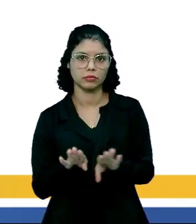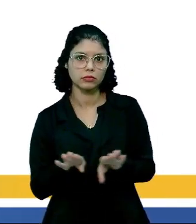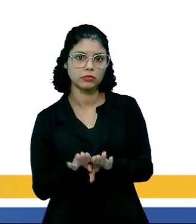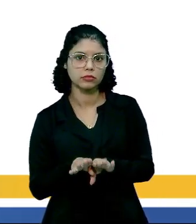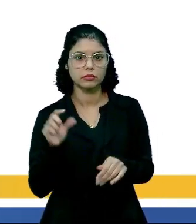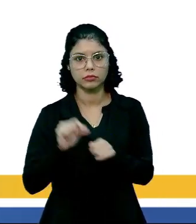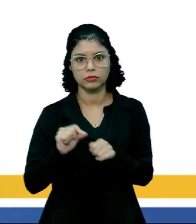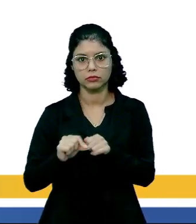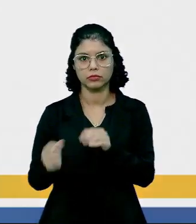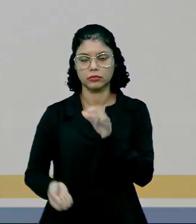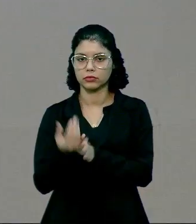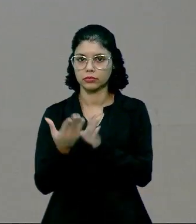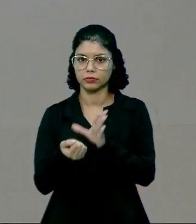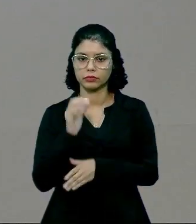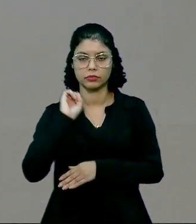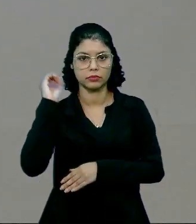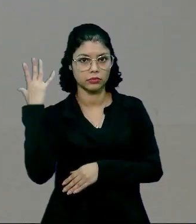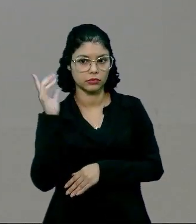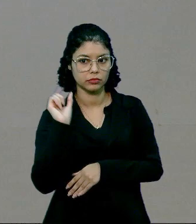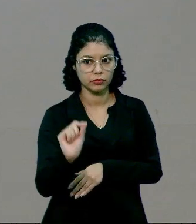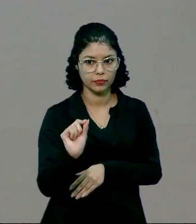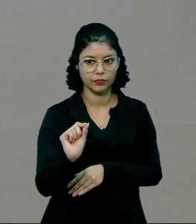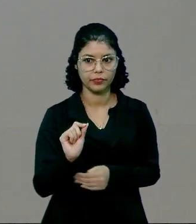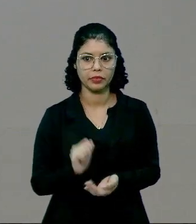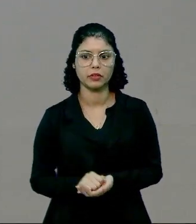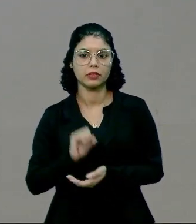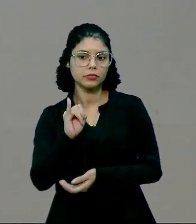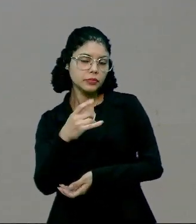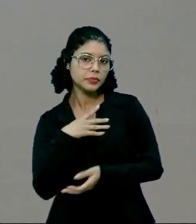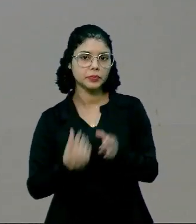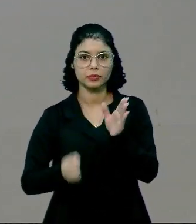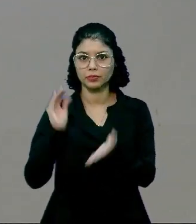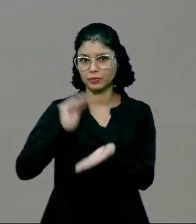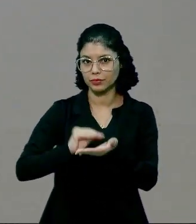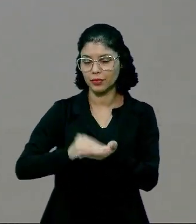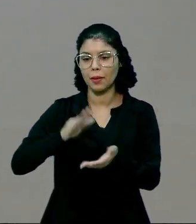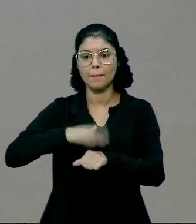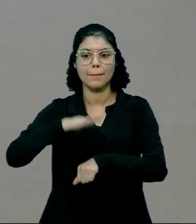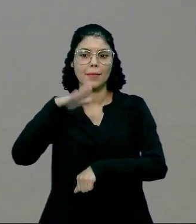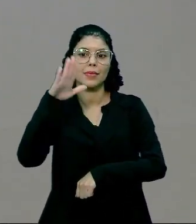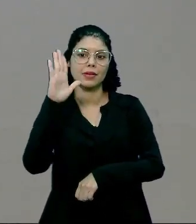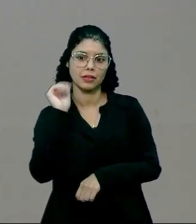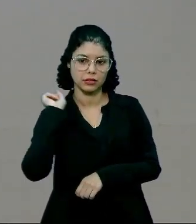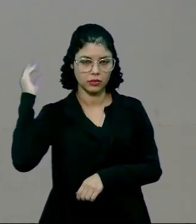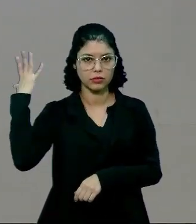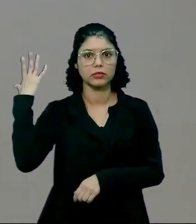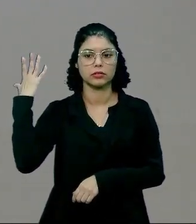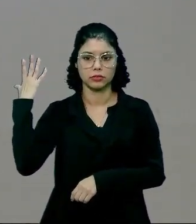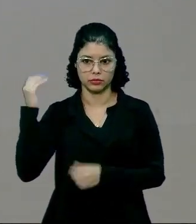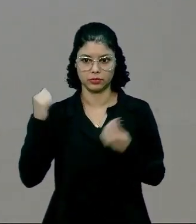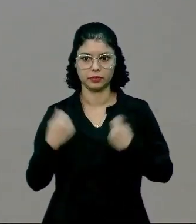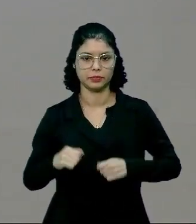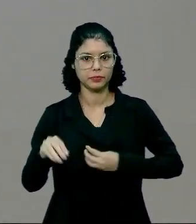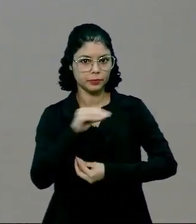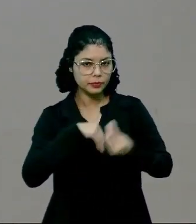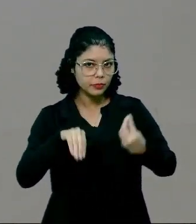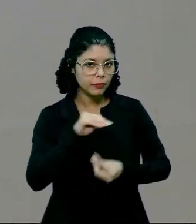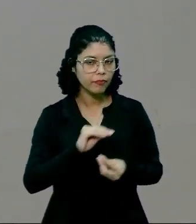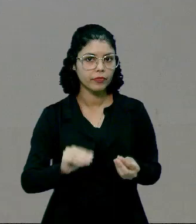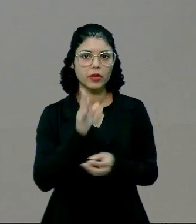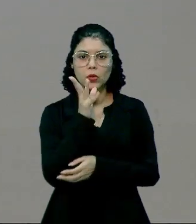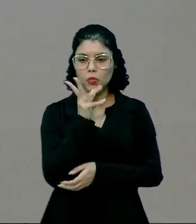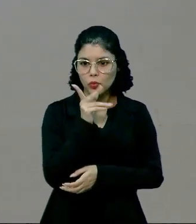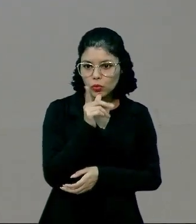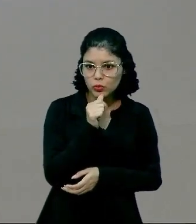e formar o produto logo pessoal seu gasto mais energia para fazer a reação acontecer Ela será uma reação mais